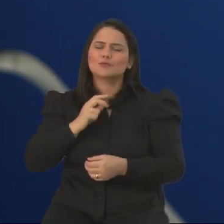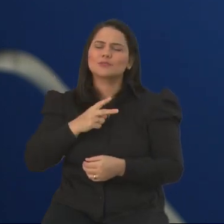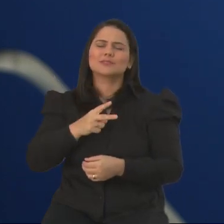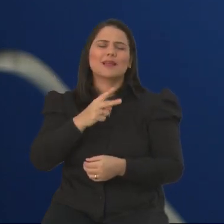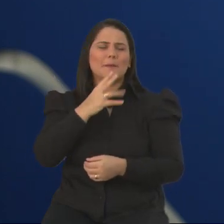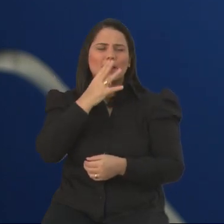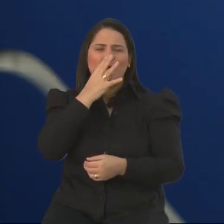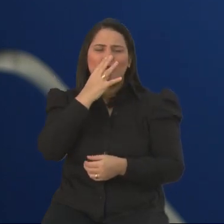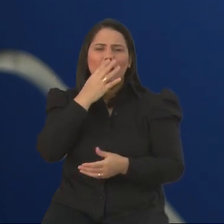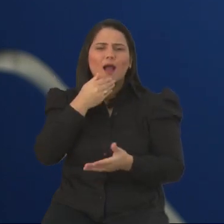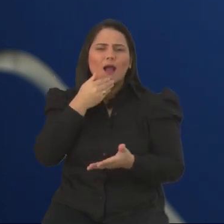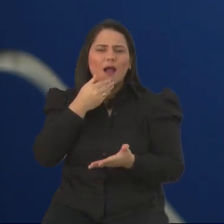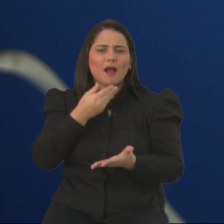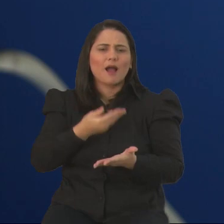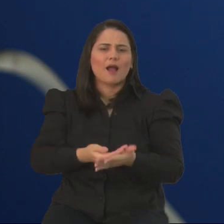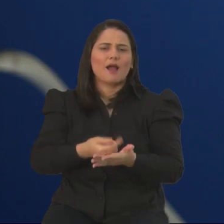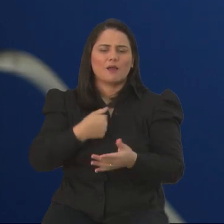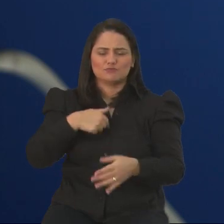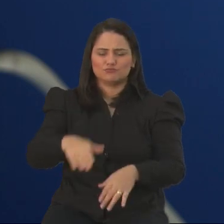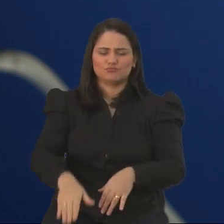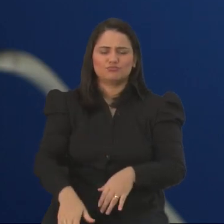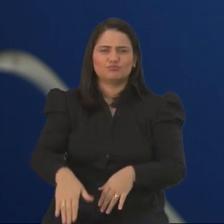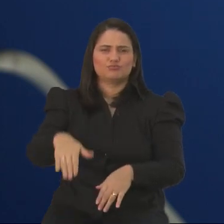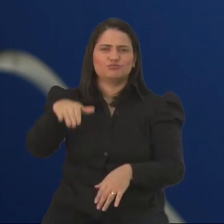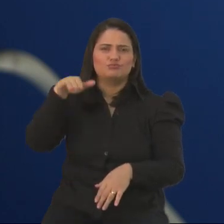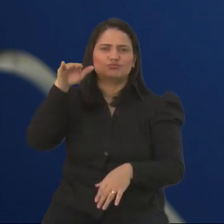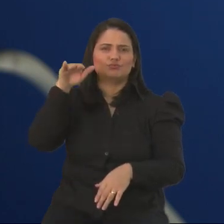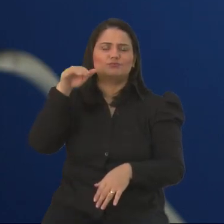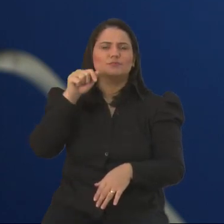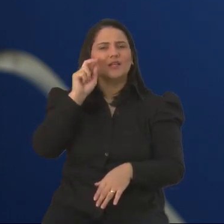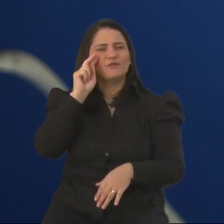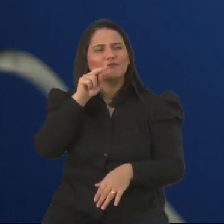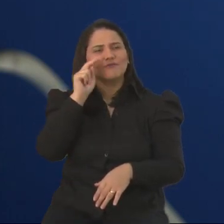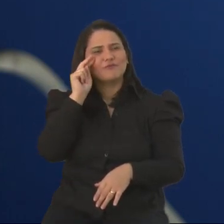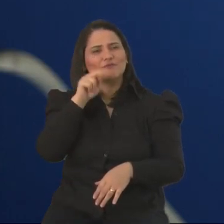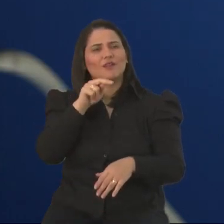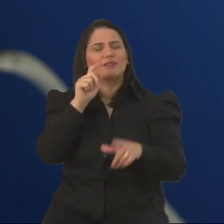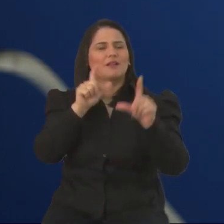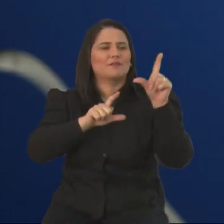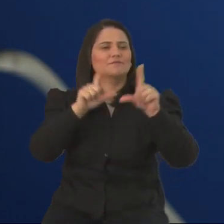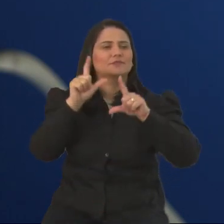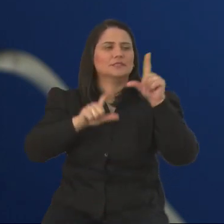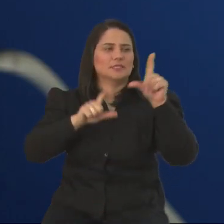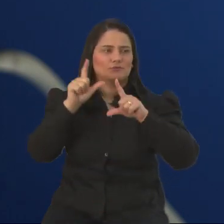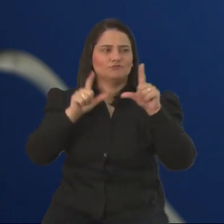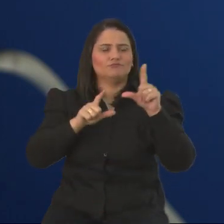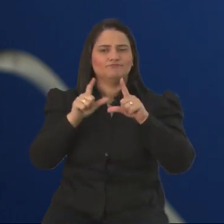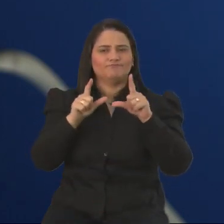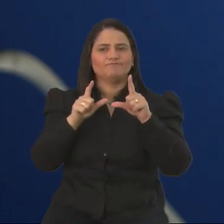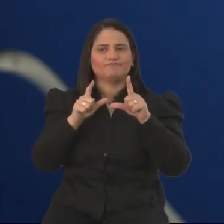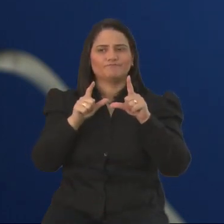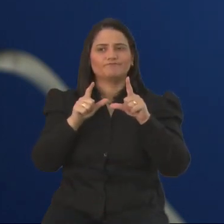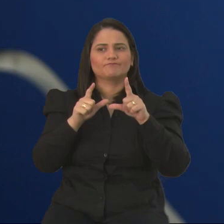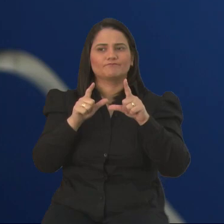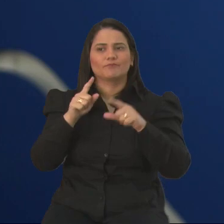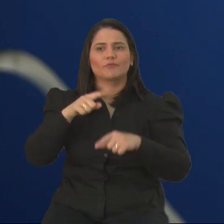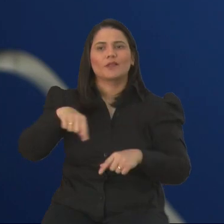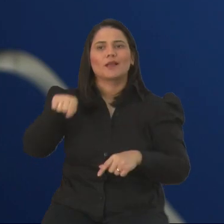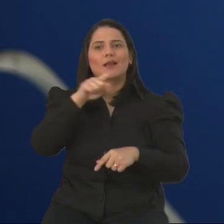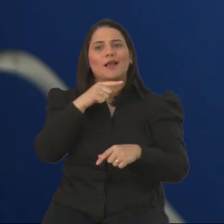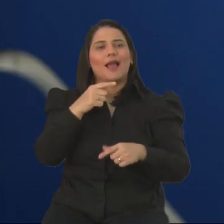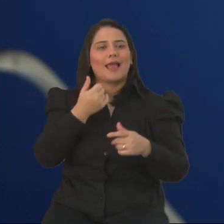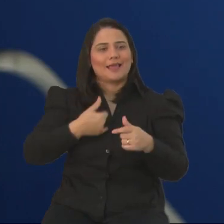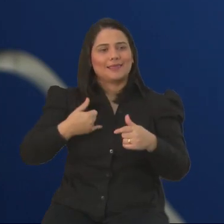muito, desde criança, ao vê-la sempre nas mídias, na época. Quem é da minha